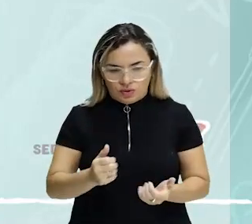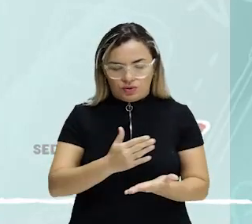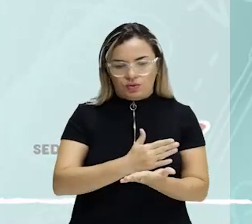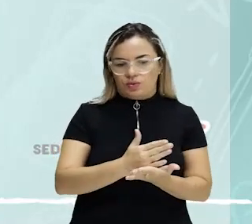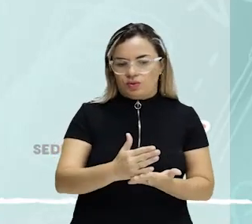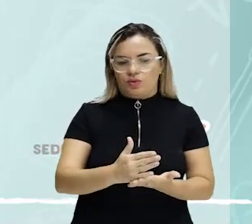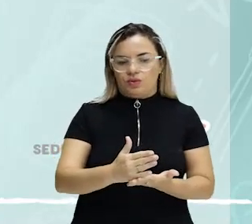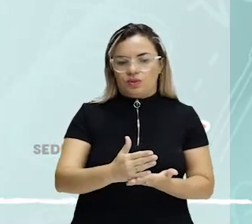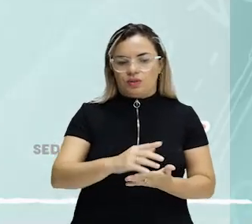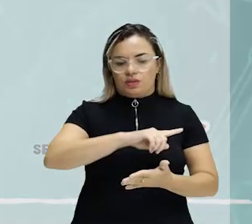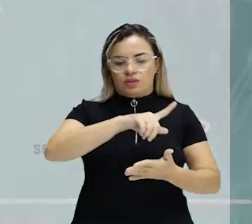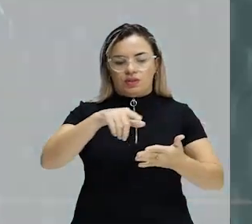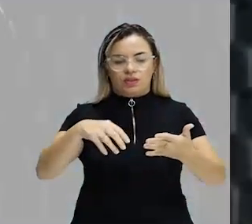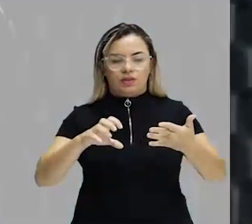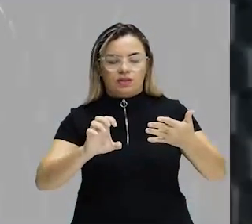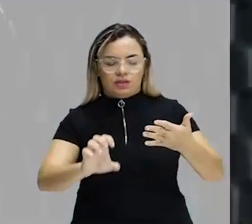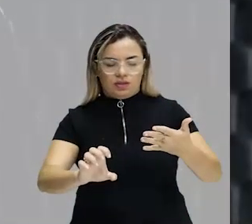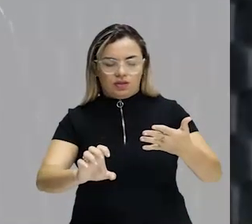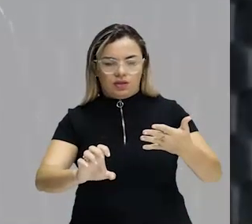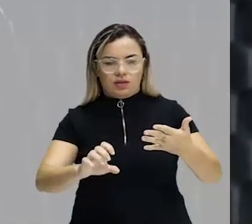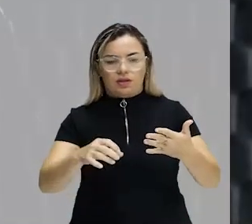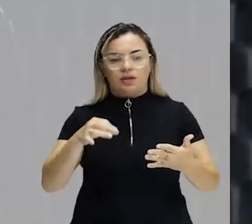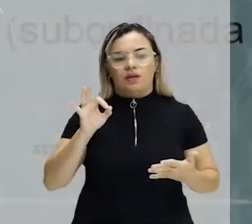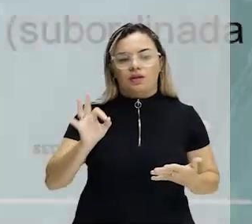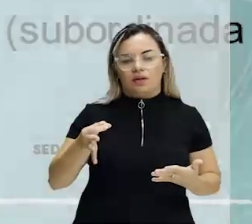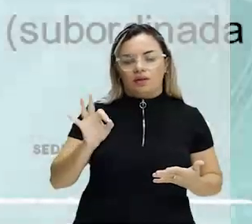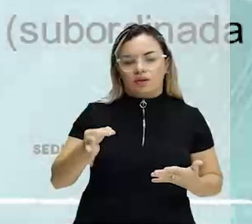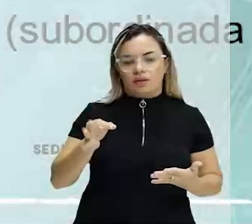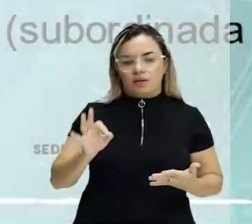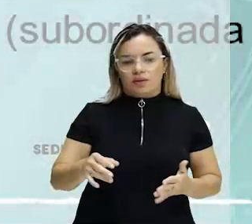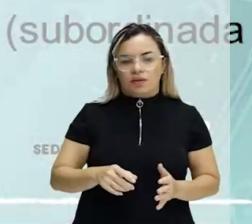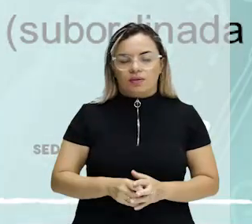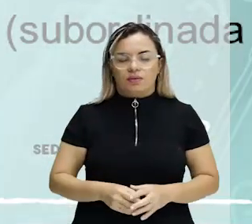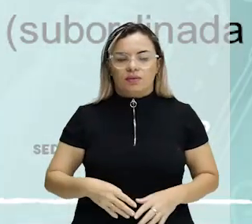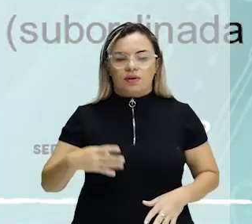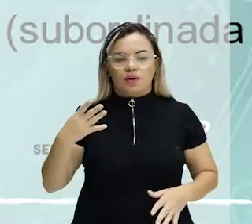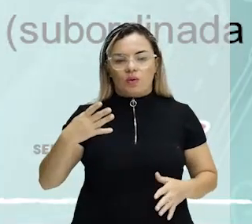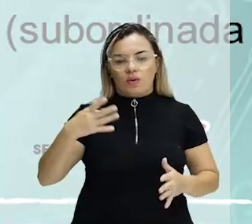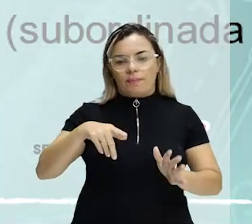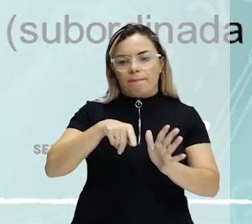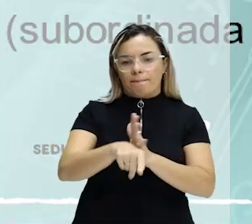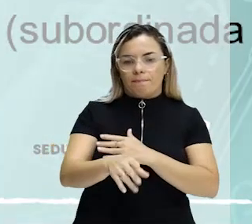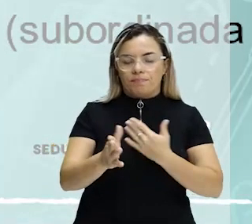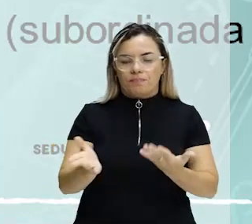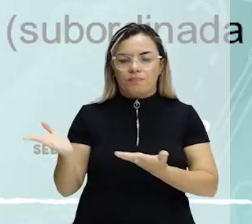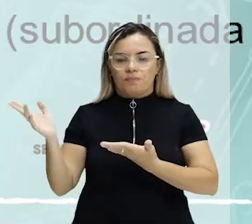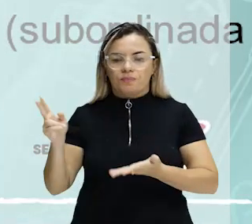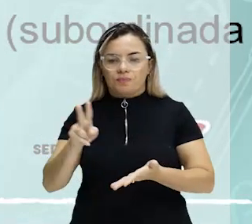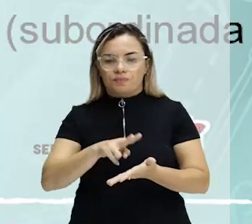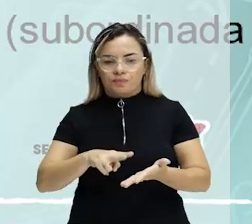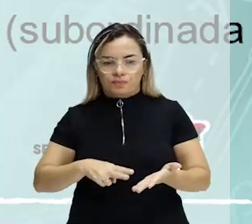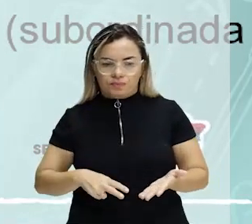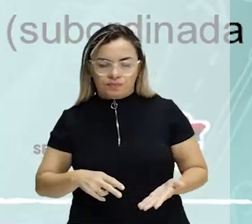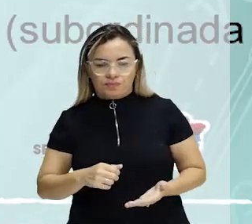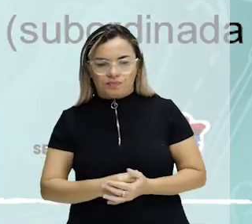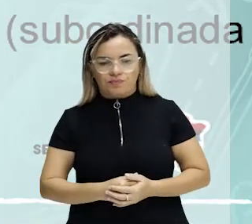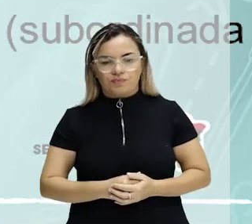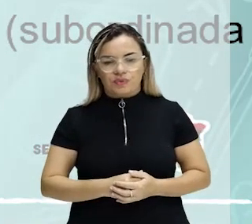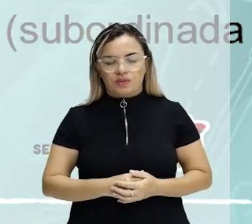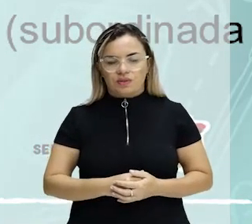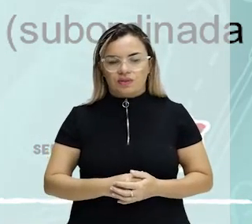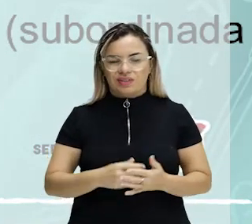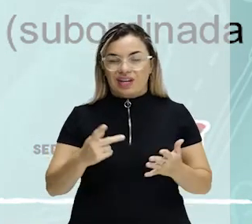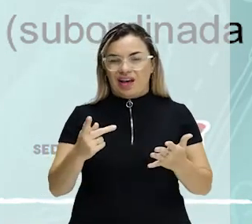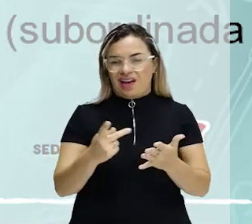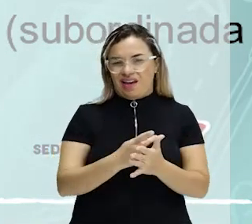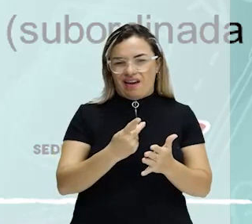Todas elas, tá bom? Mais uma questão. Assinale a alternativa em que está incorreta a classificação da